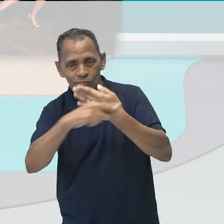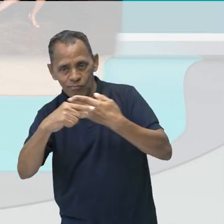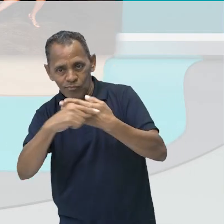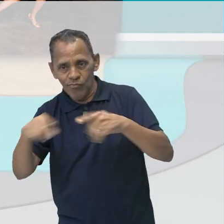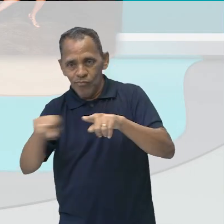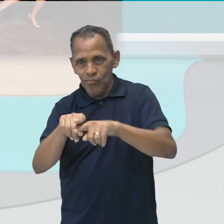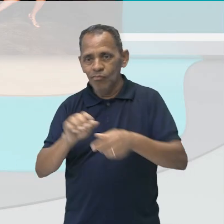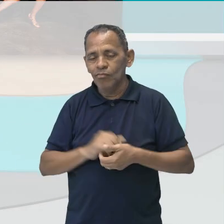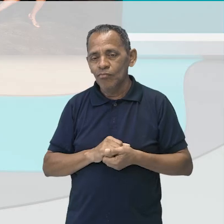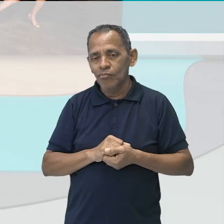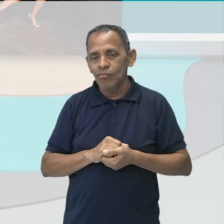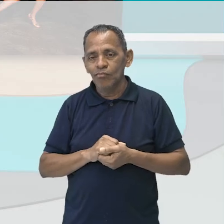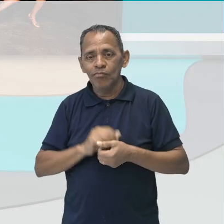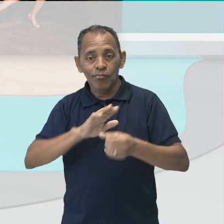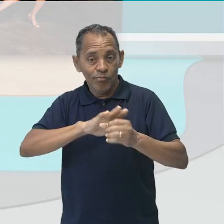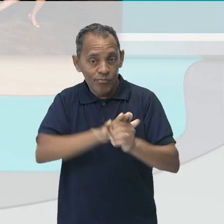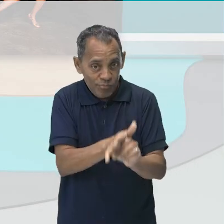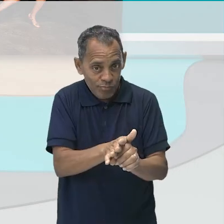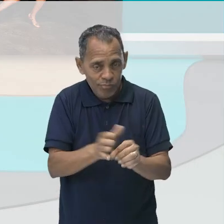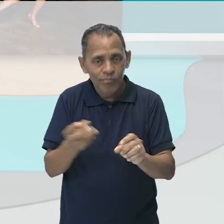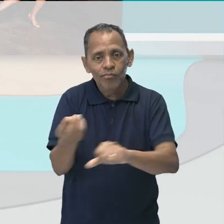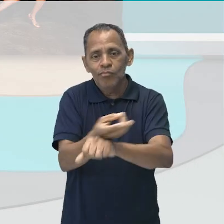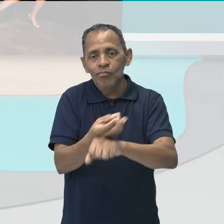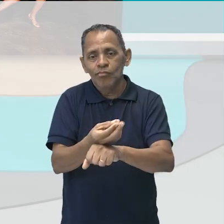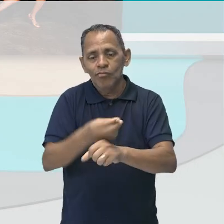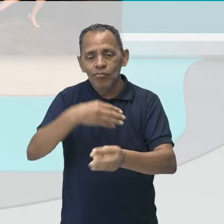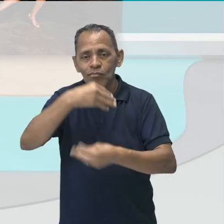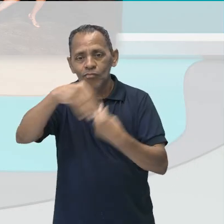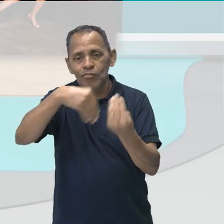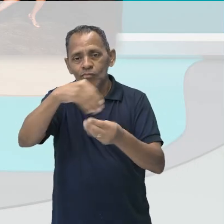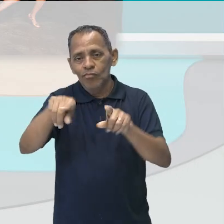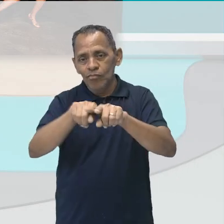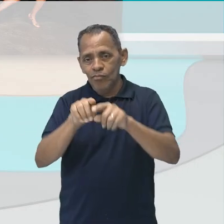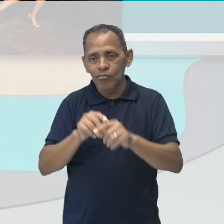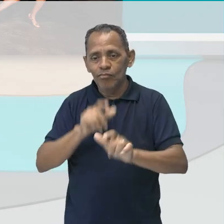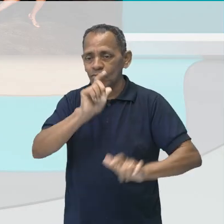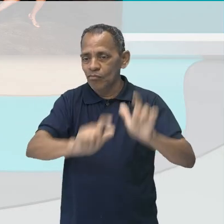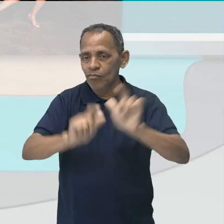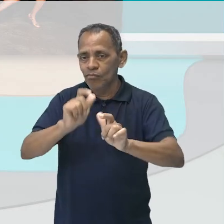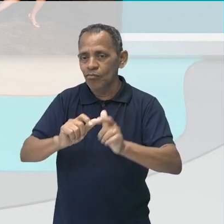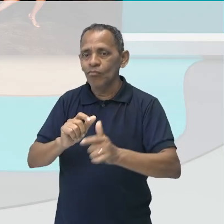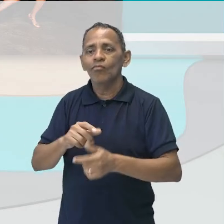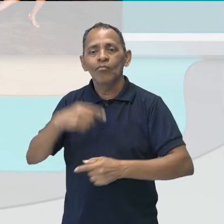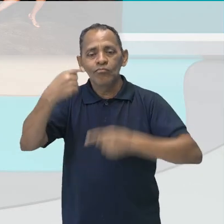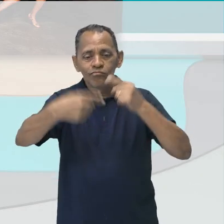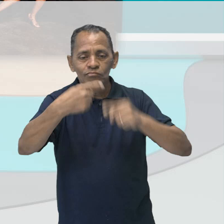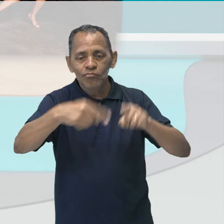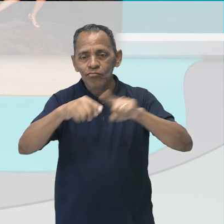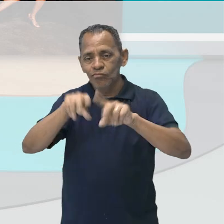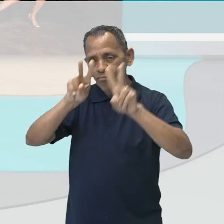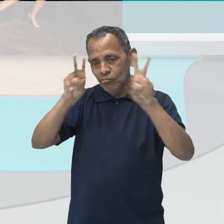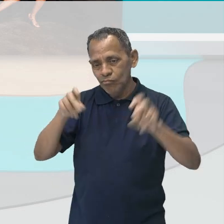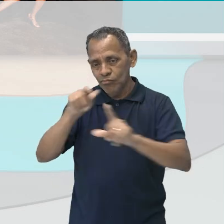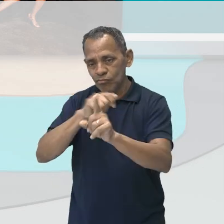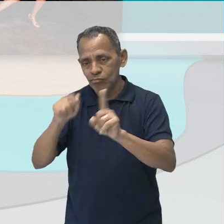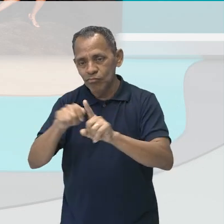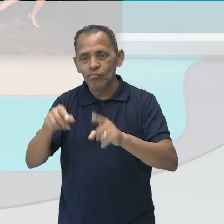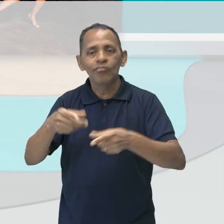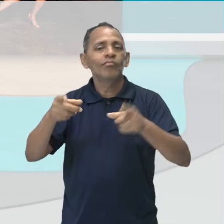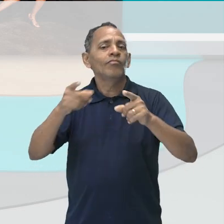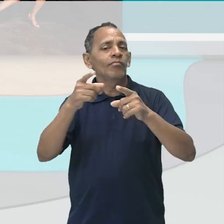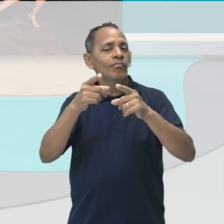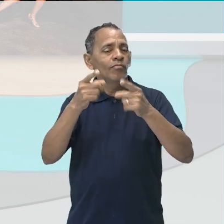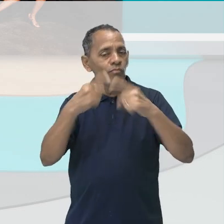do oprimido, que busca envolver o público na discussão e resolução de questões sociais. Aí temos o